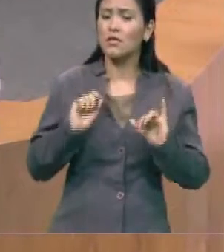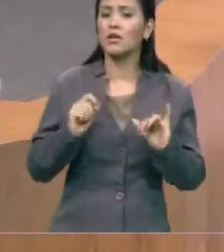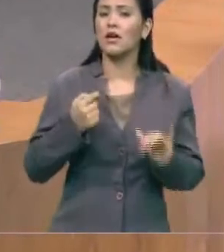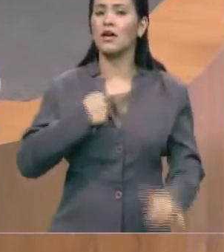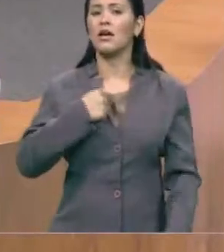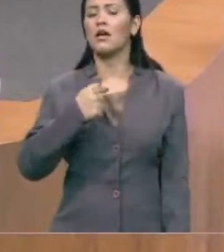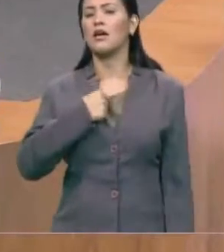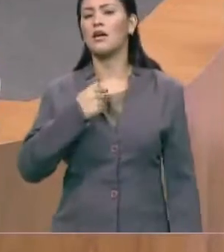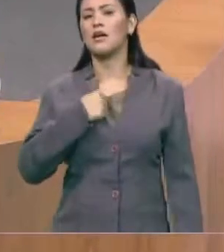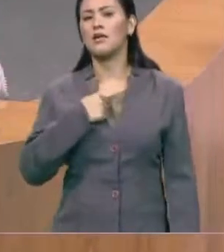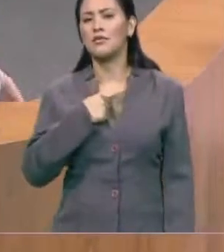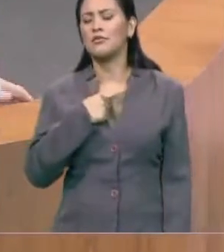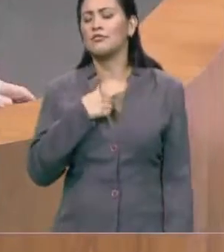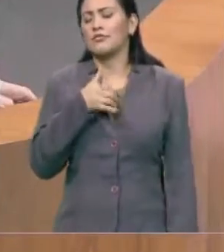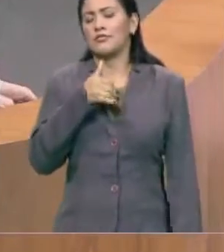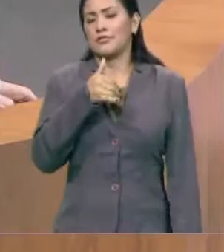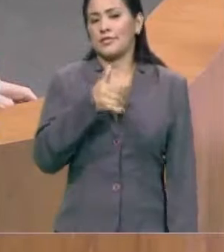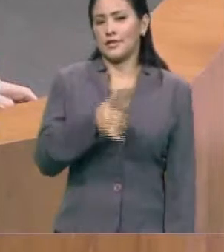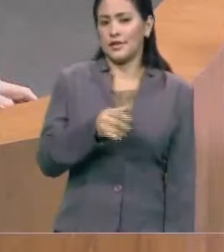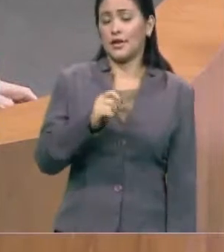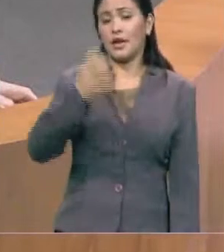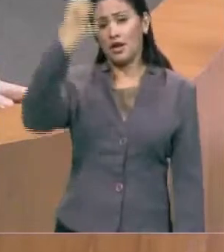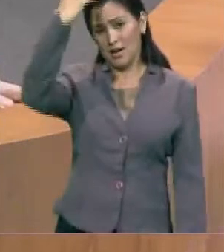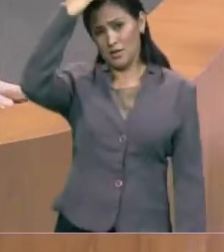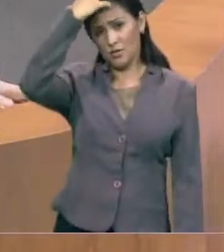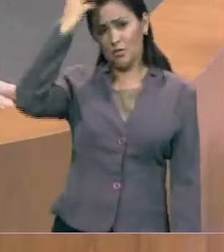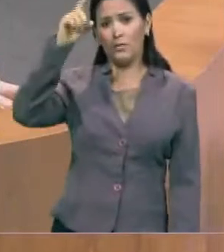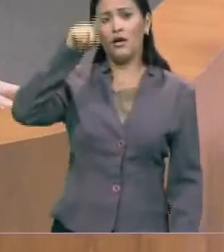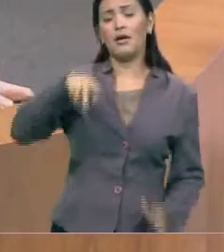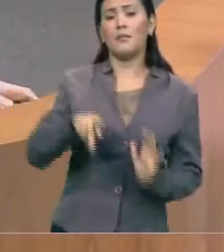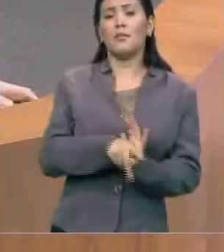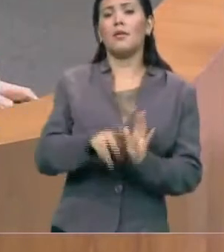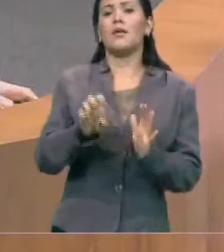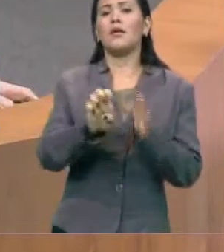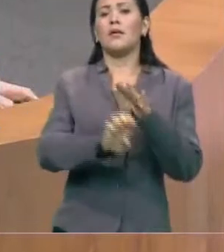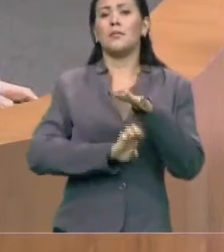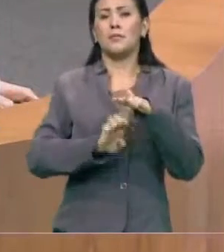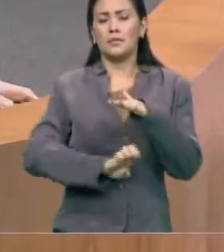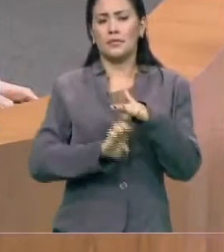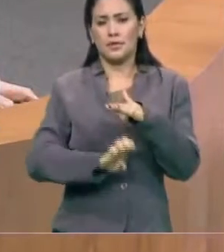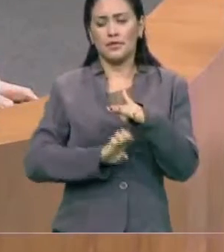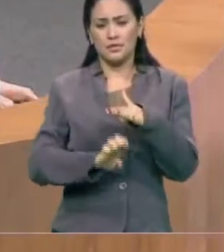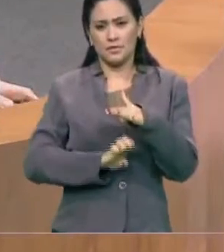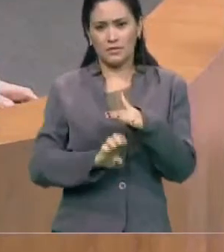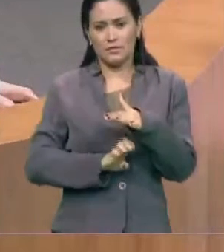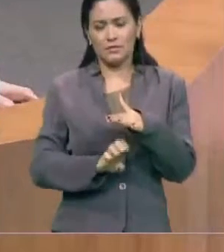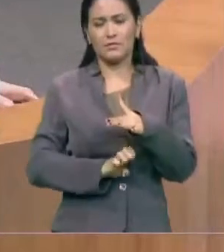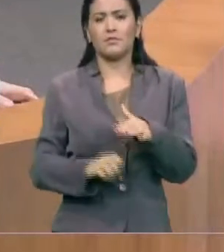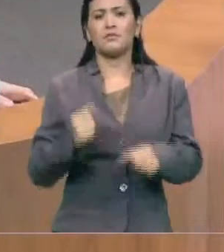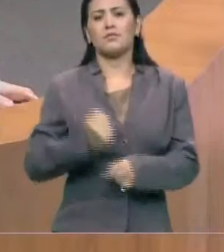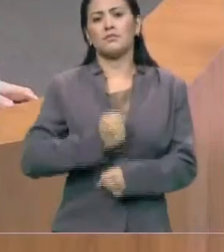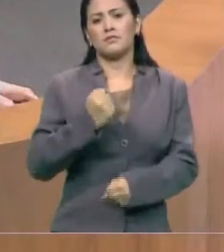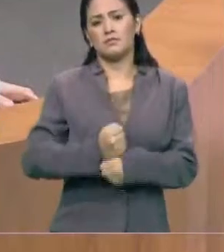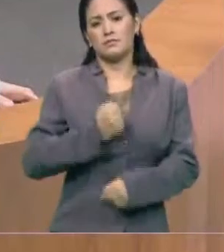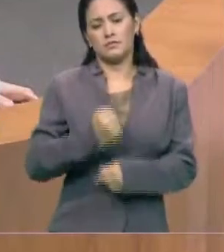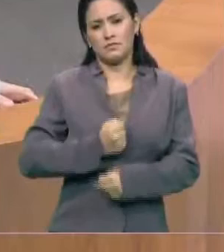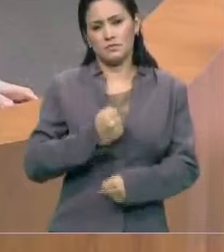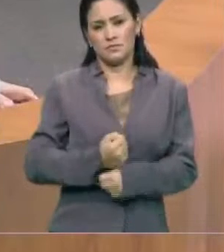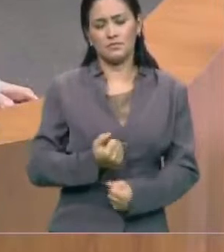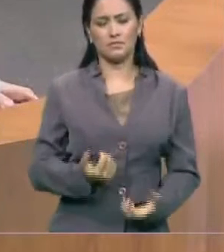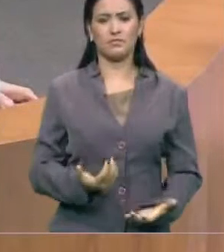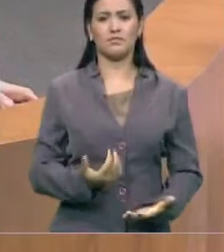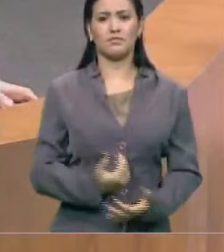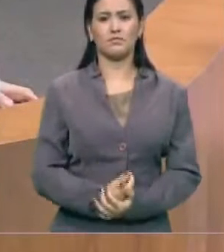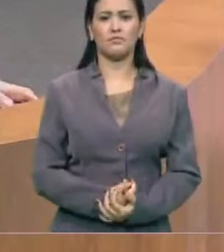mentirosamente, que eu teria afirmado que a culpa são das construtoras. Ora, veja, as construtoras são outra vítima.